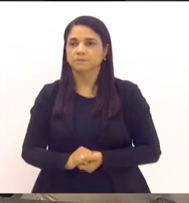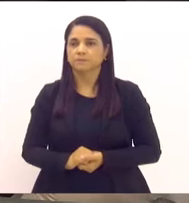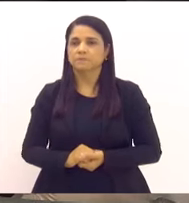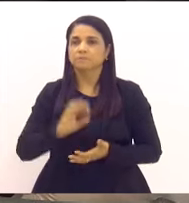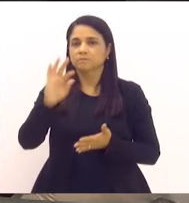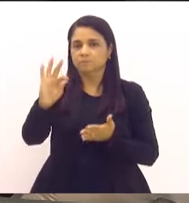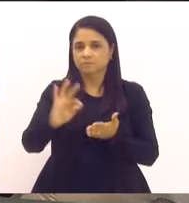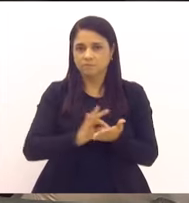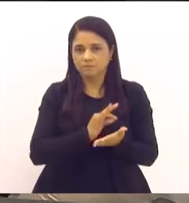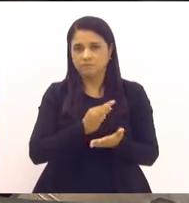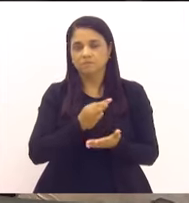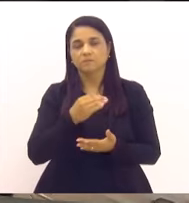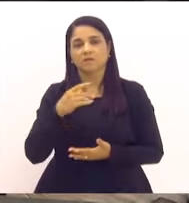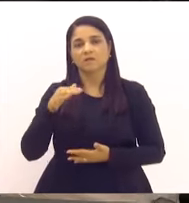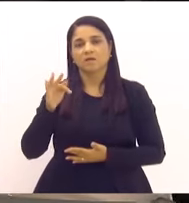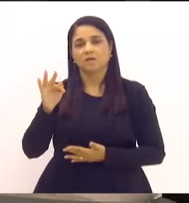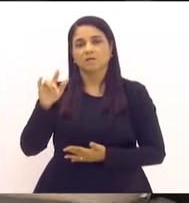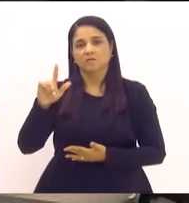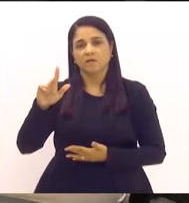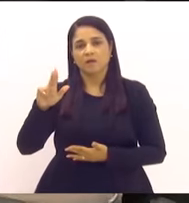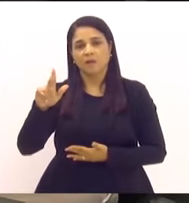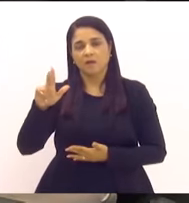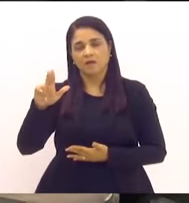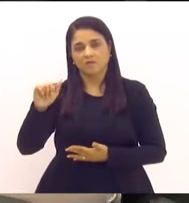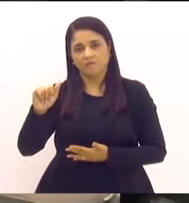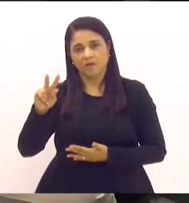Próximo orador inscrito, Flávio Serafini.